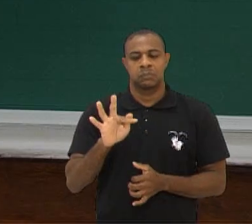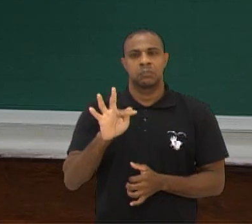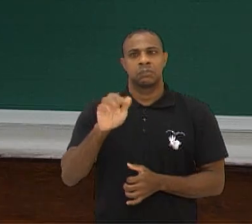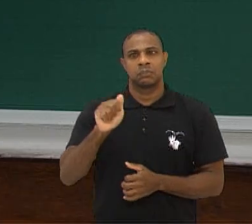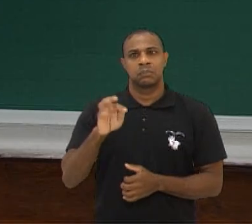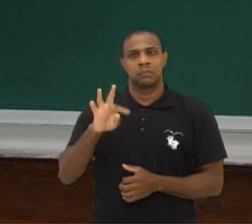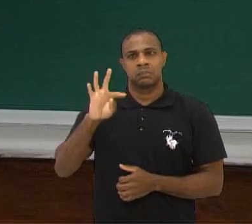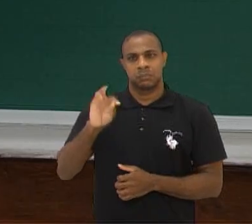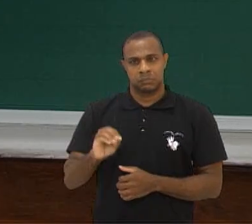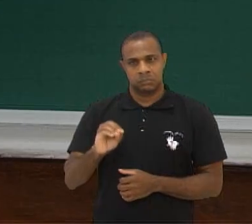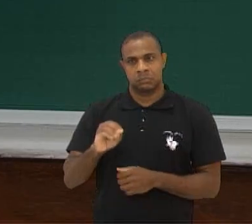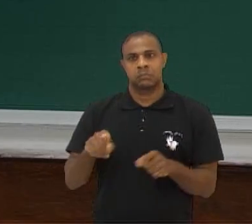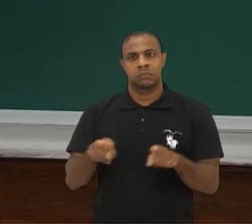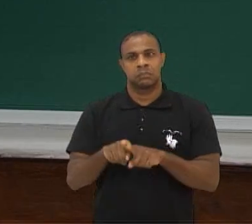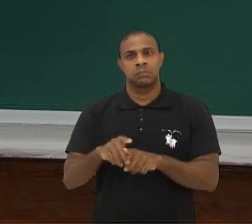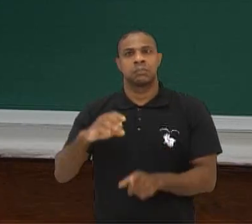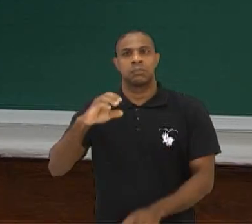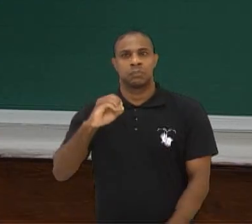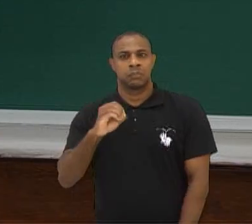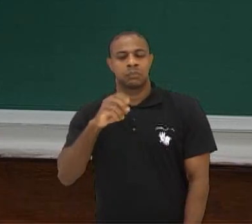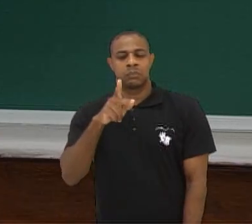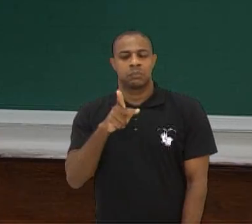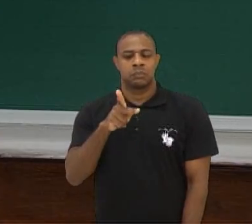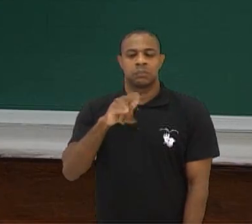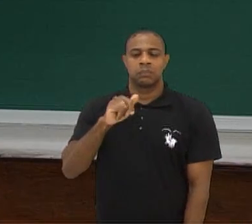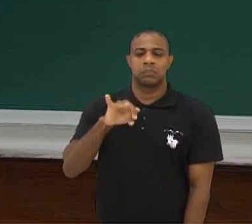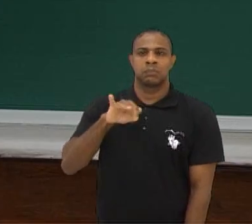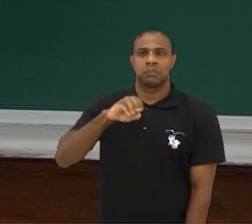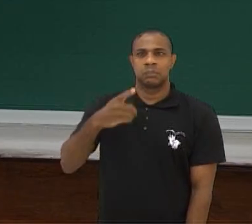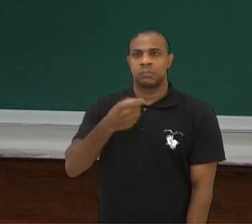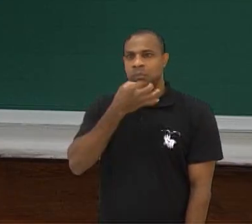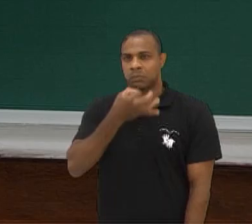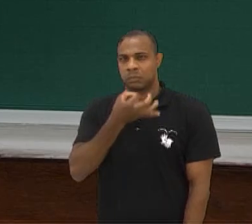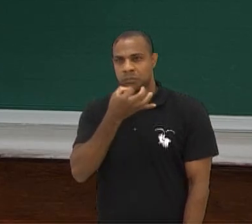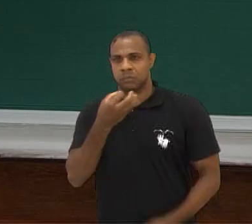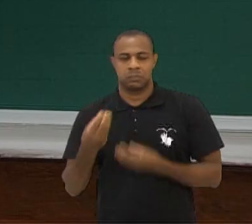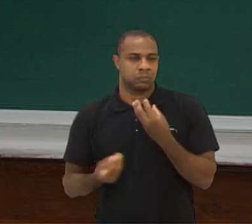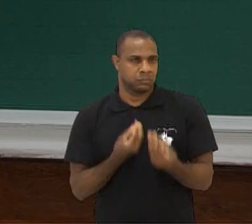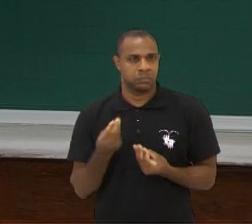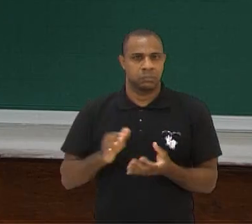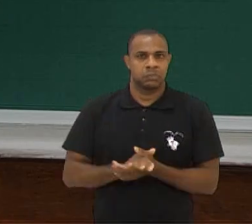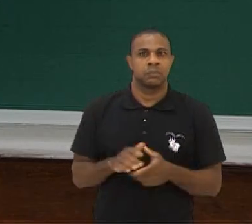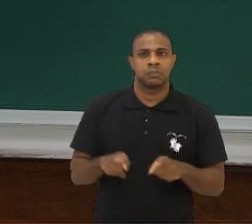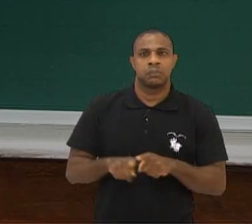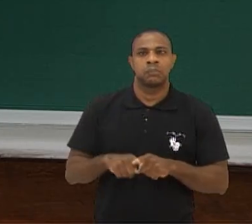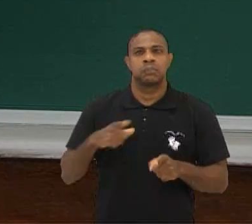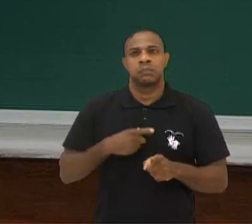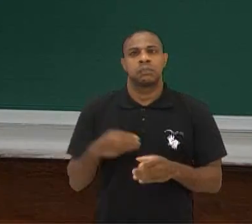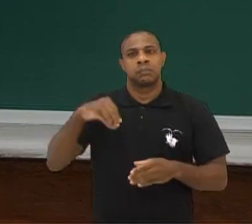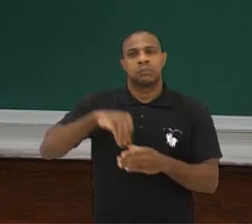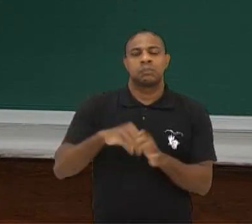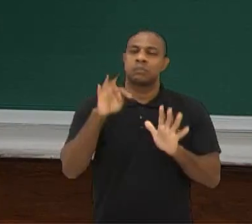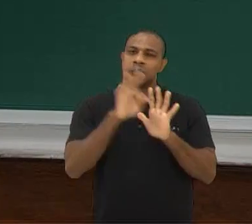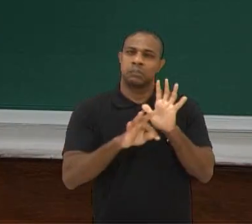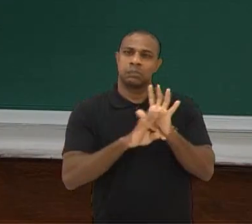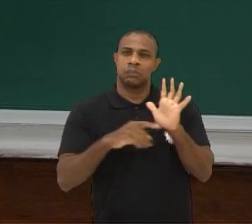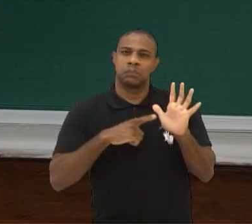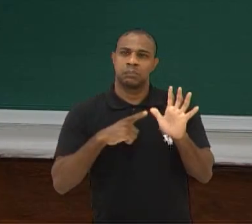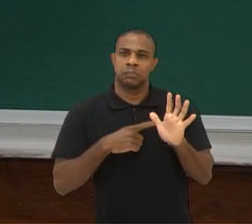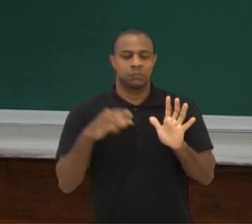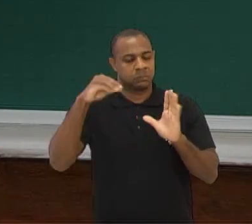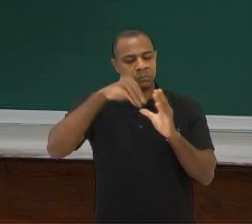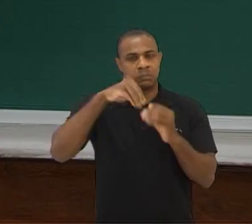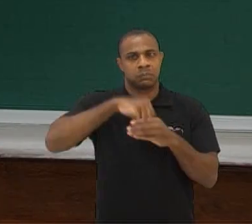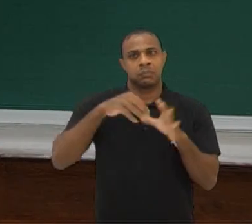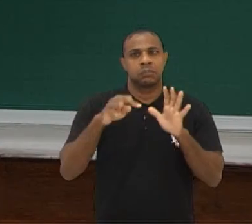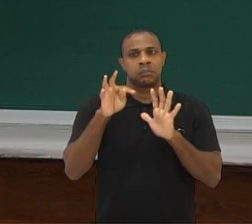coisas acontecem no cotidiano e são acontecimentos reais, quando se referem à notícia, e que estão presentes no